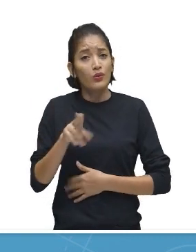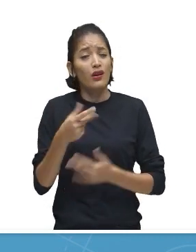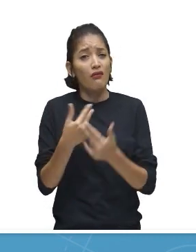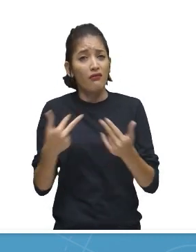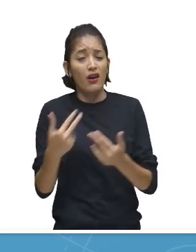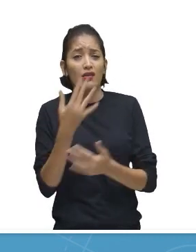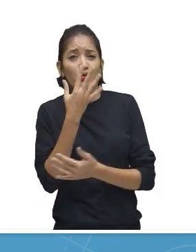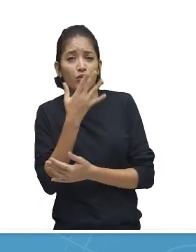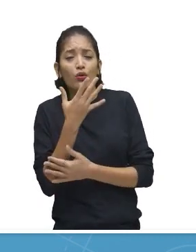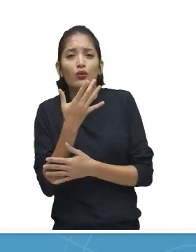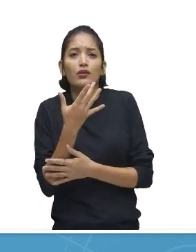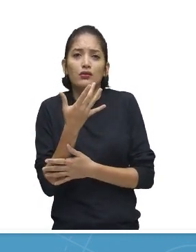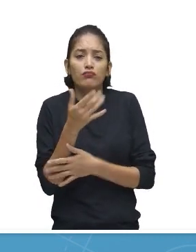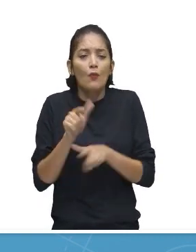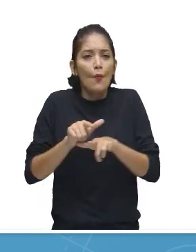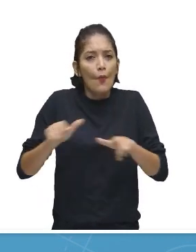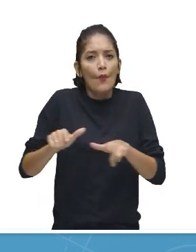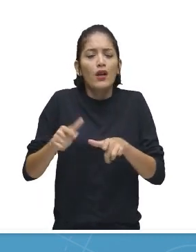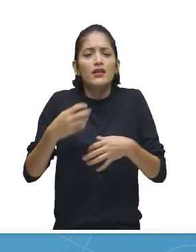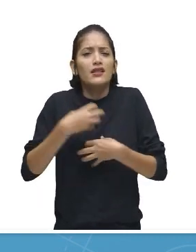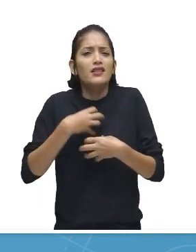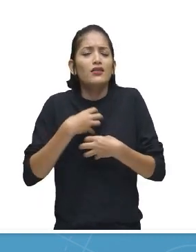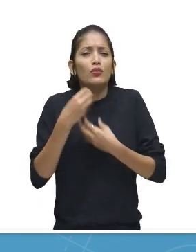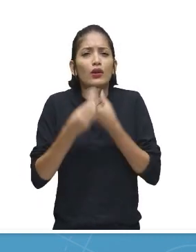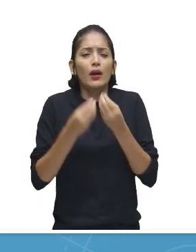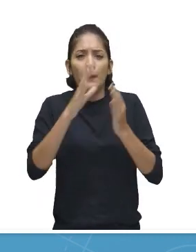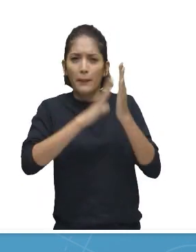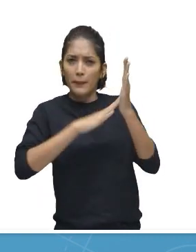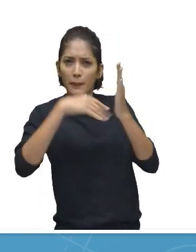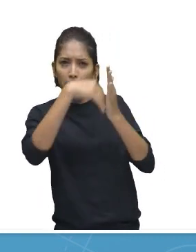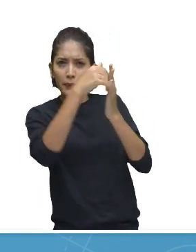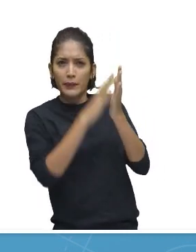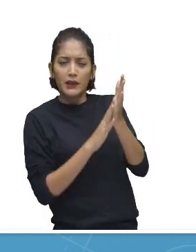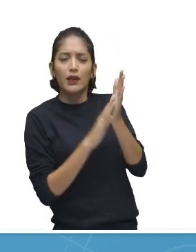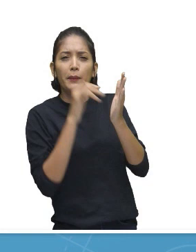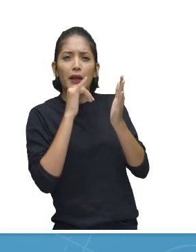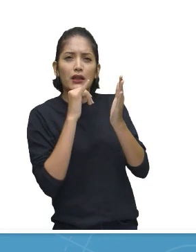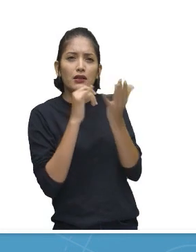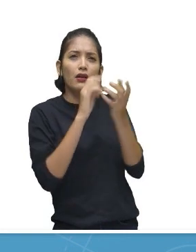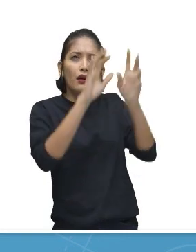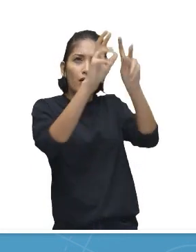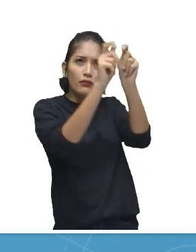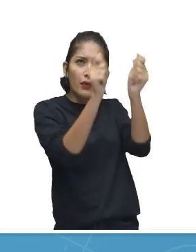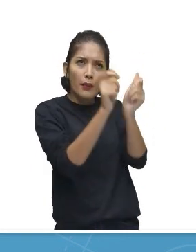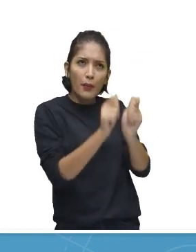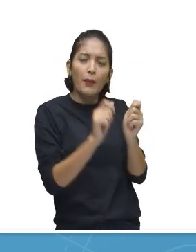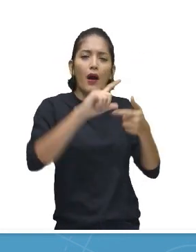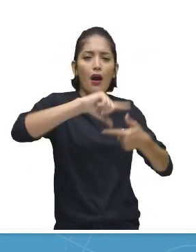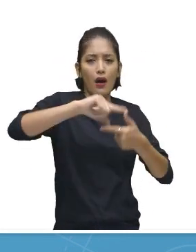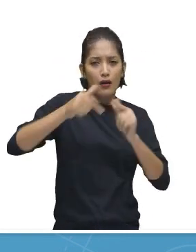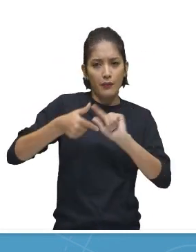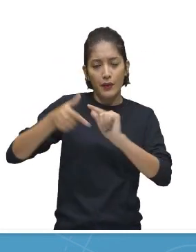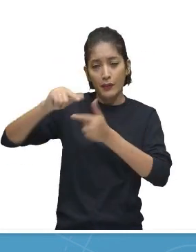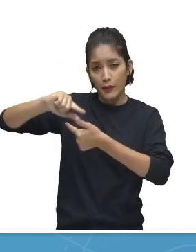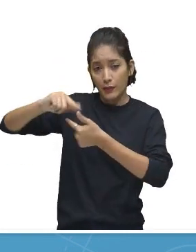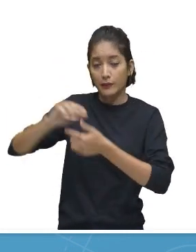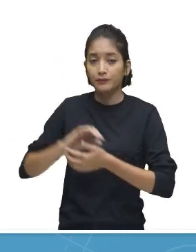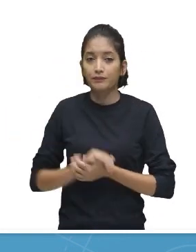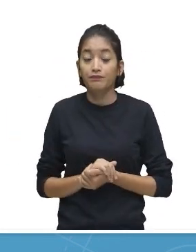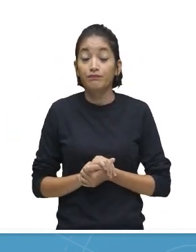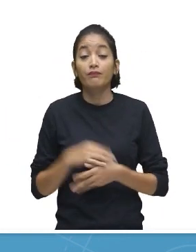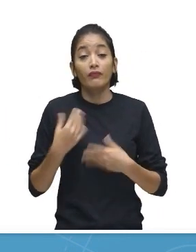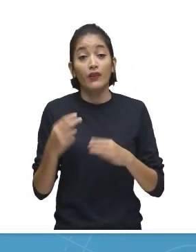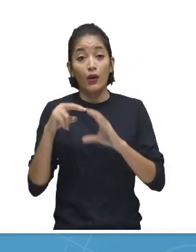cores neutras e dava uma sensação de pintura escultórica através das formas geométricas. O cubismo ele